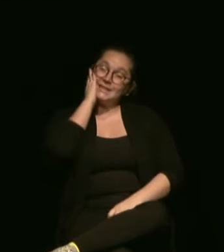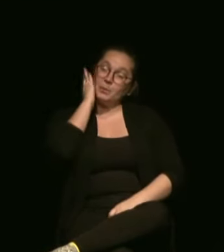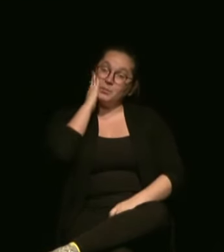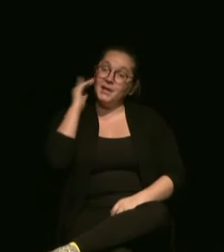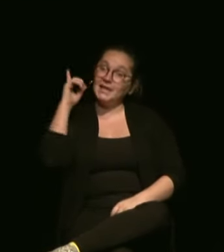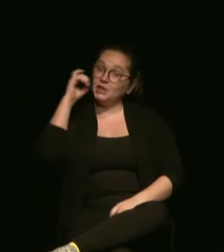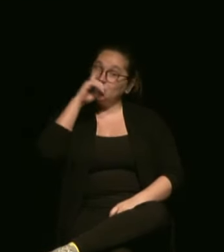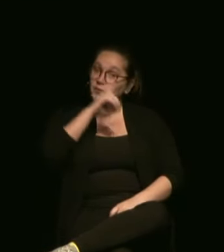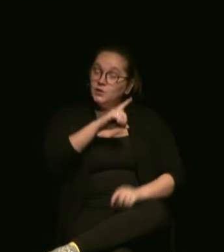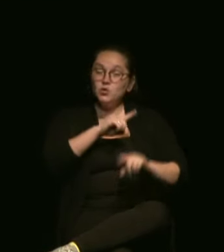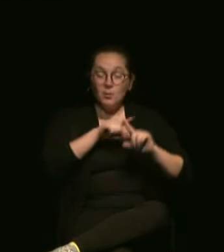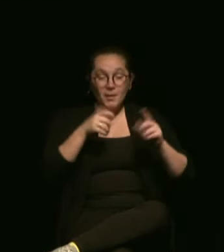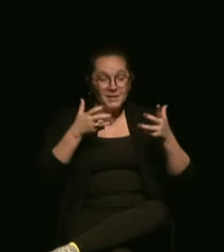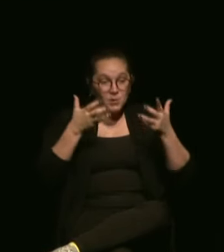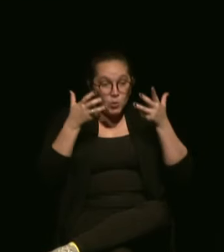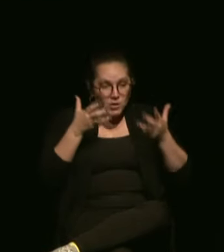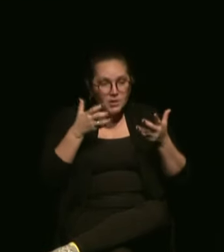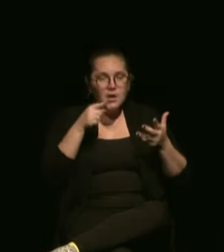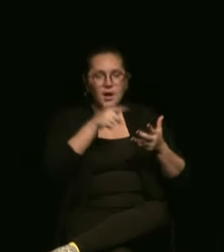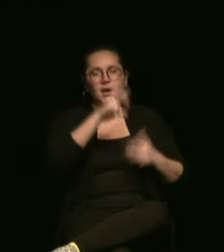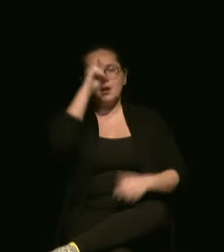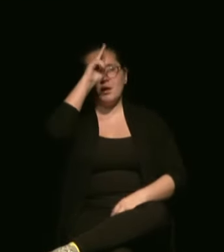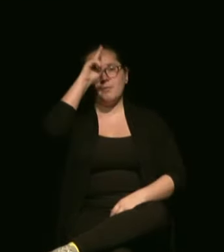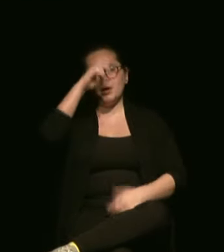seus gestos fossem idênticos.